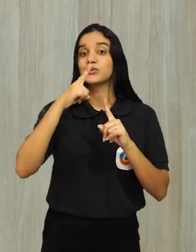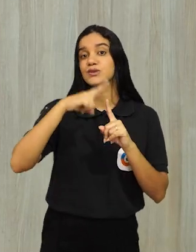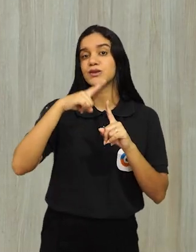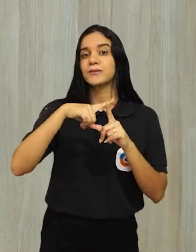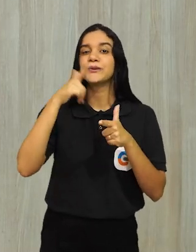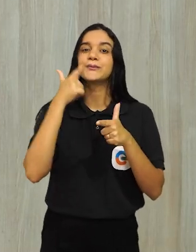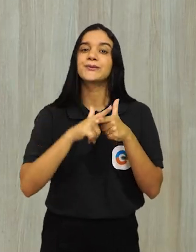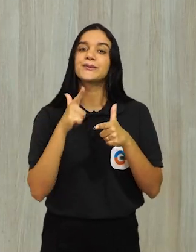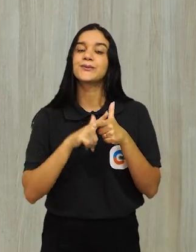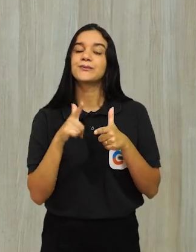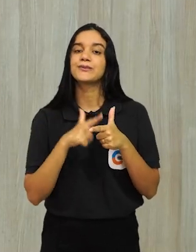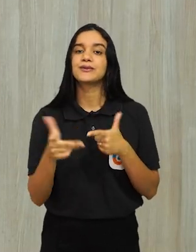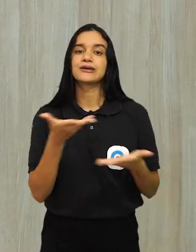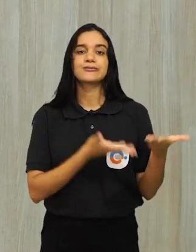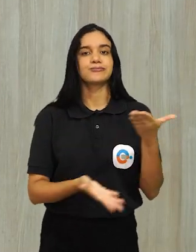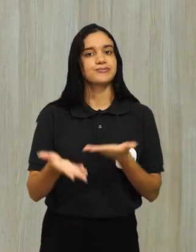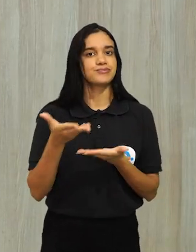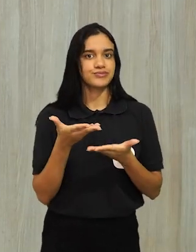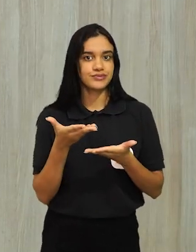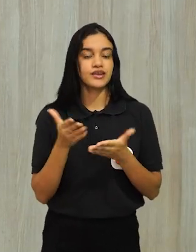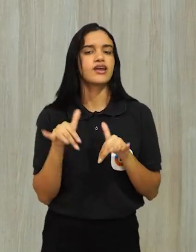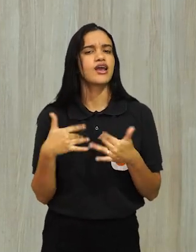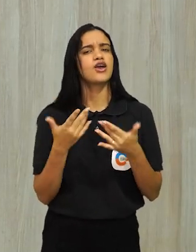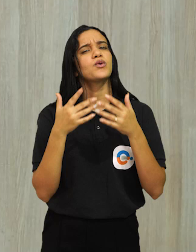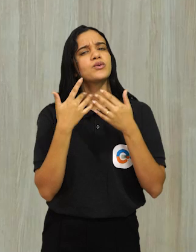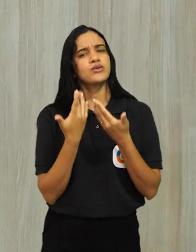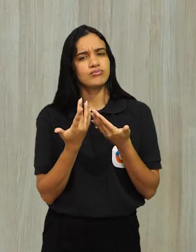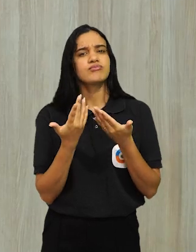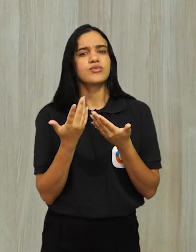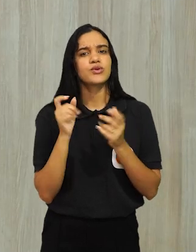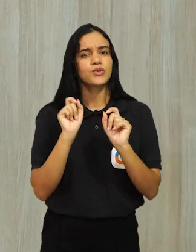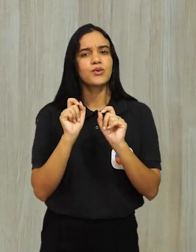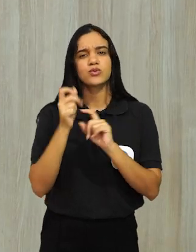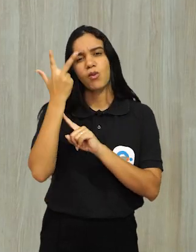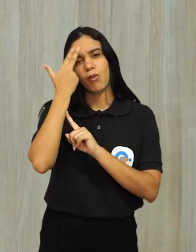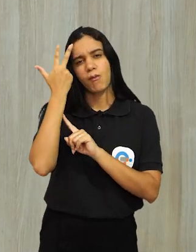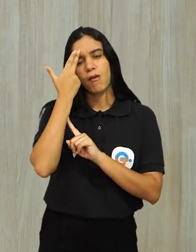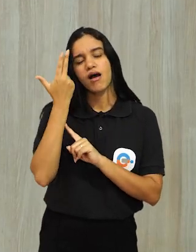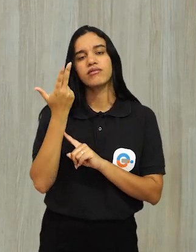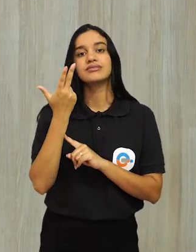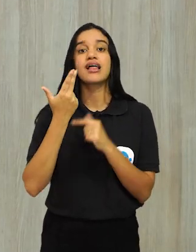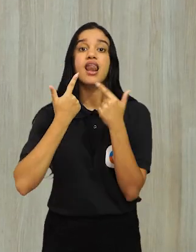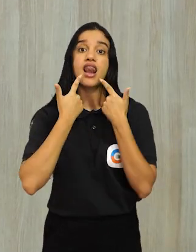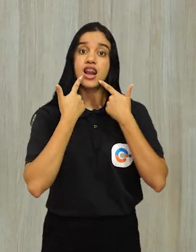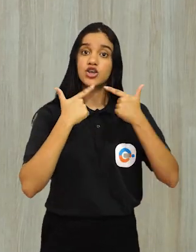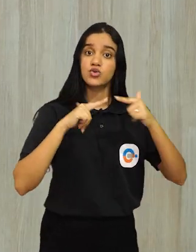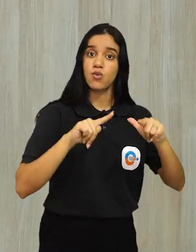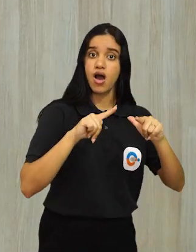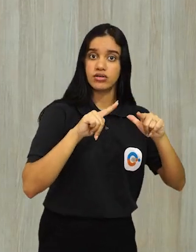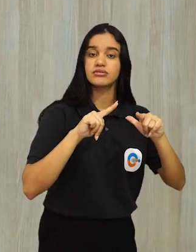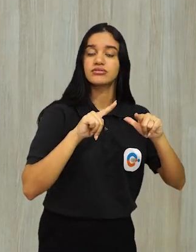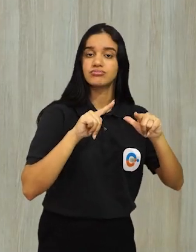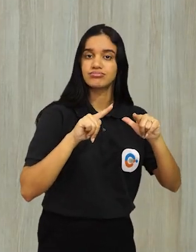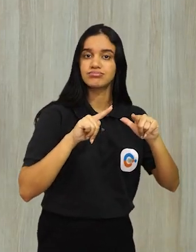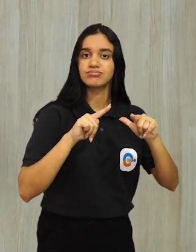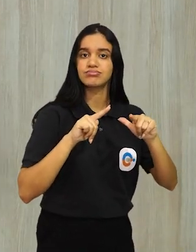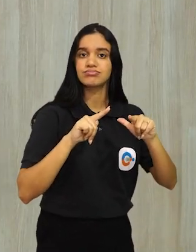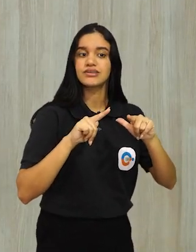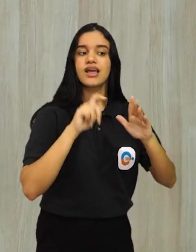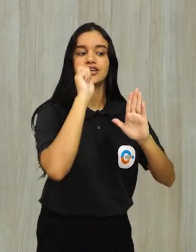problema envolvendo o sistema é muito comum tá de cair ele quer passar da linguagem falada da